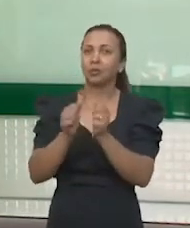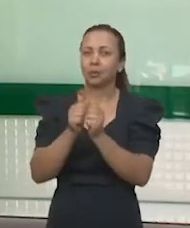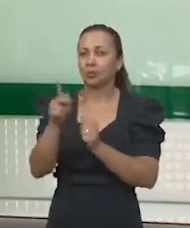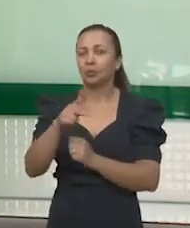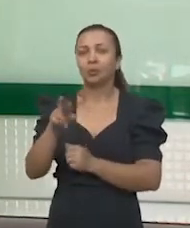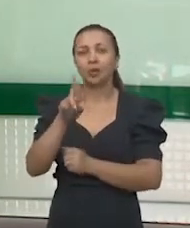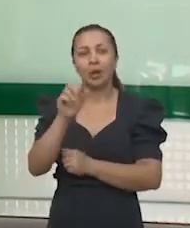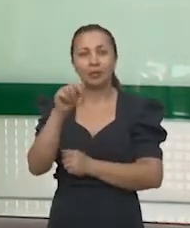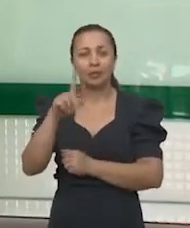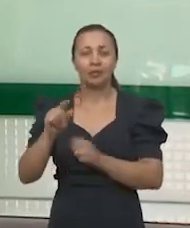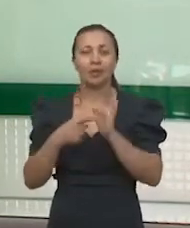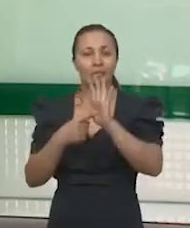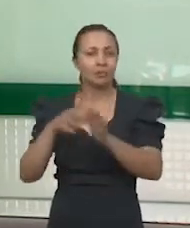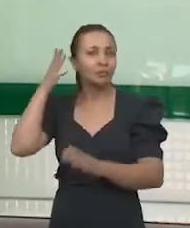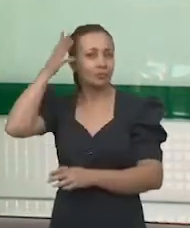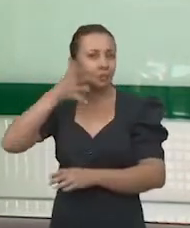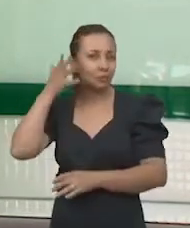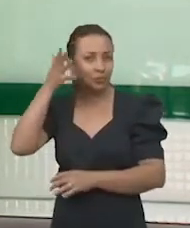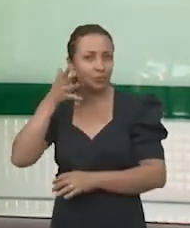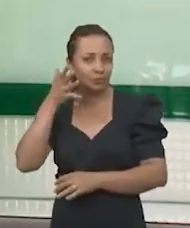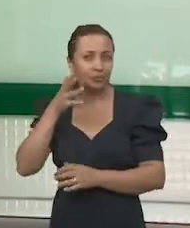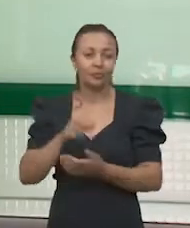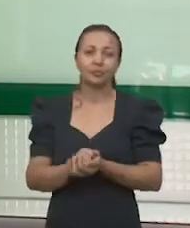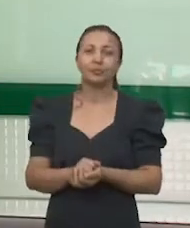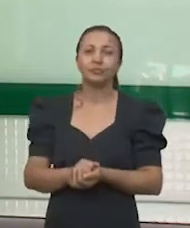grupo de pesquisa apresentava seminários